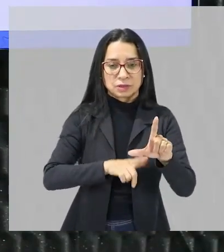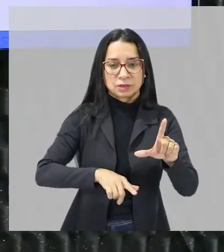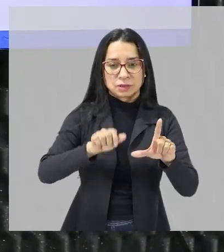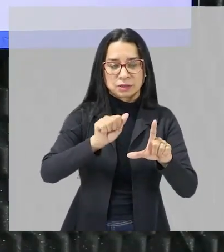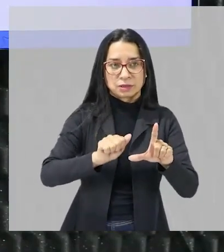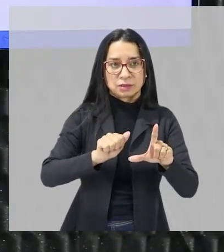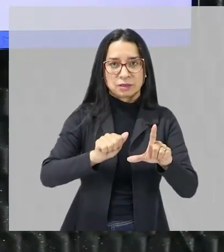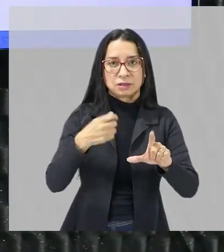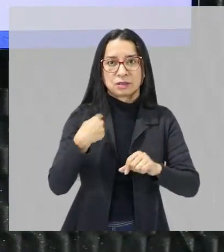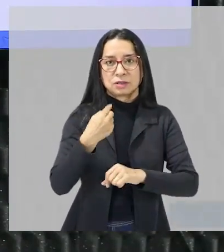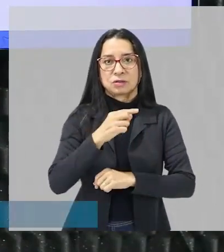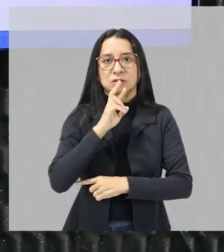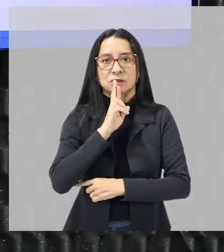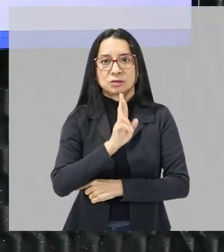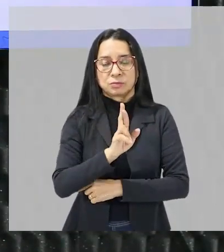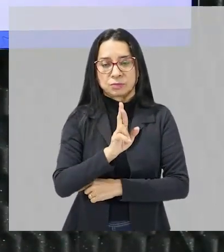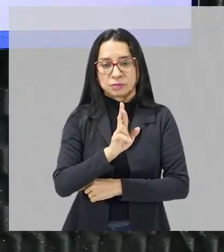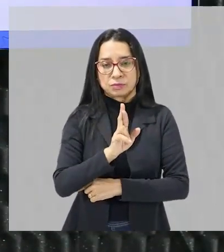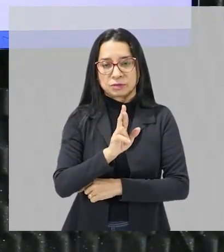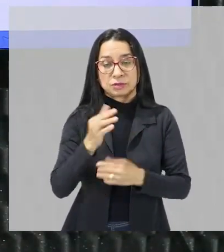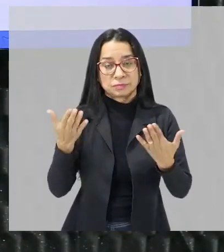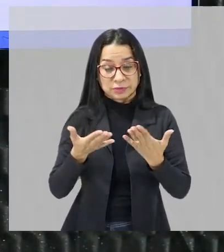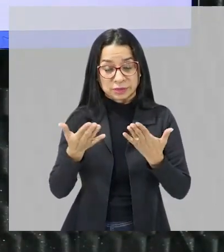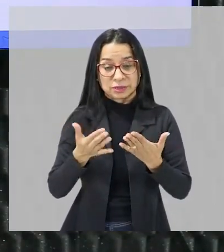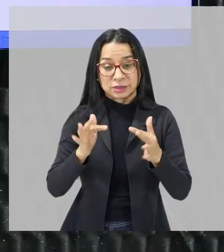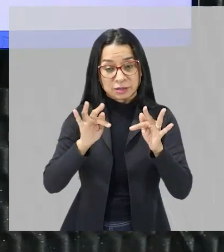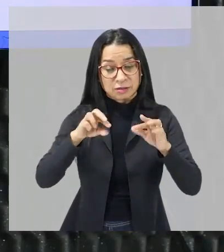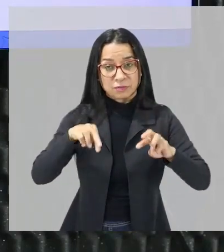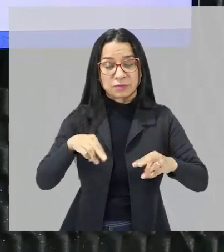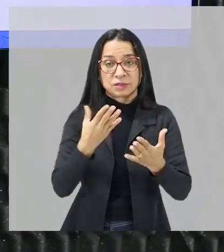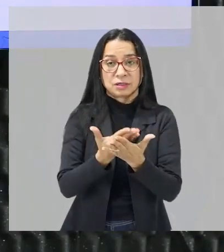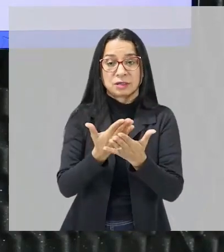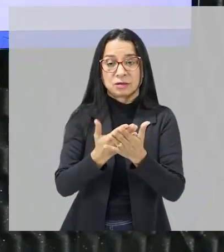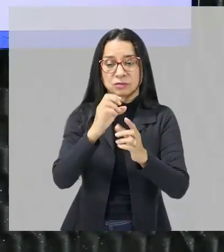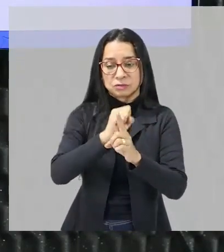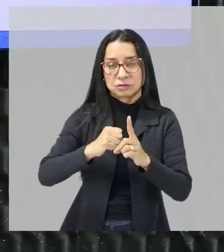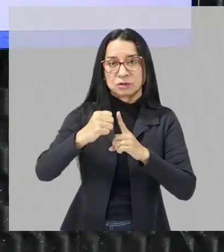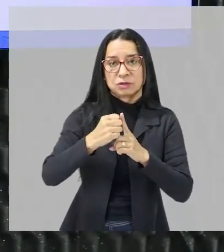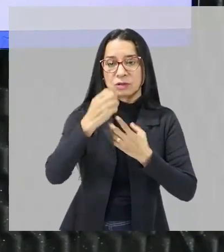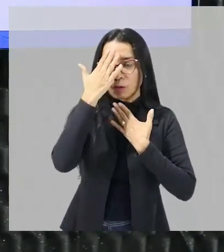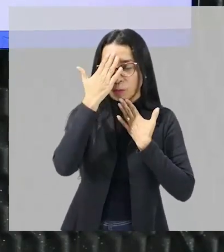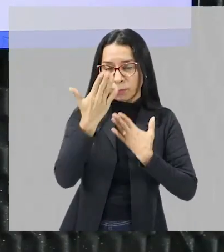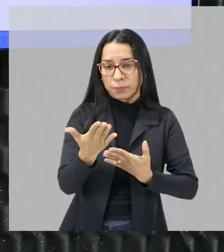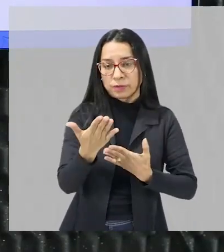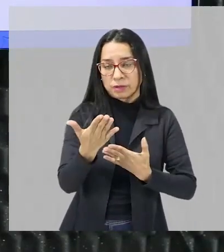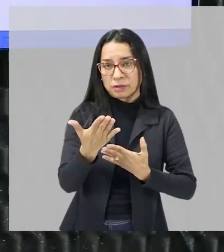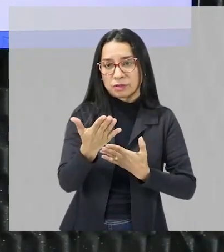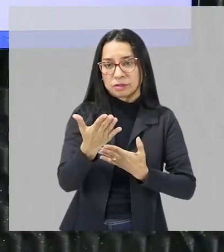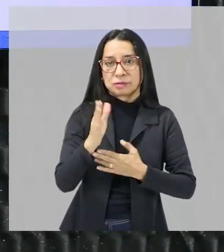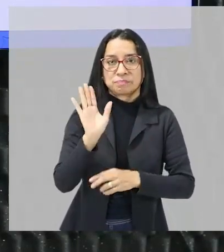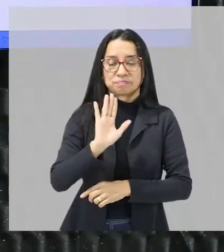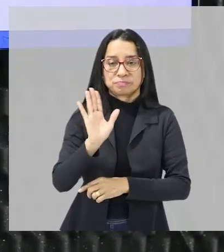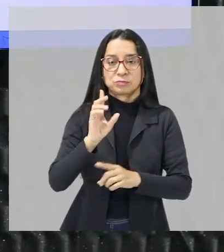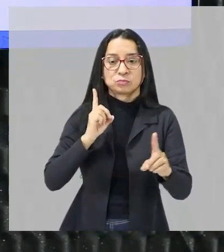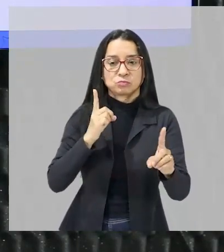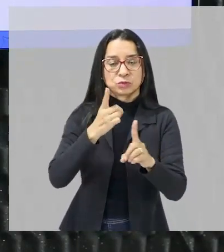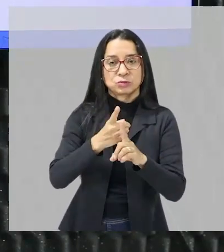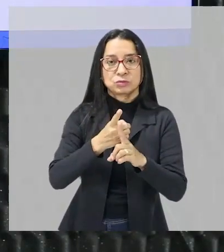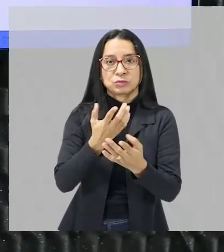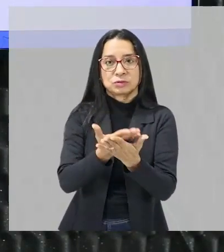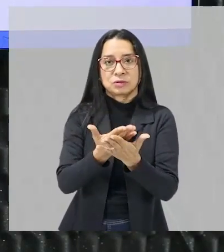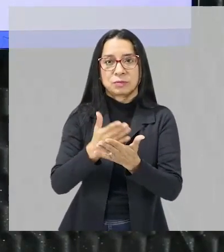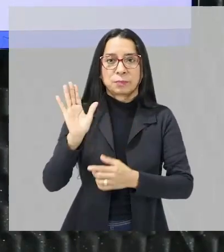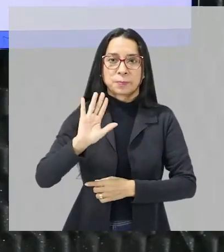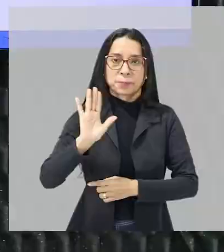será a nossa opção correta e assim a gente encerra mais uma aula de Sociologia. Muito obrigado pela atenção de todos e até a próxima aula. Tchau,